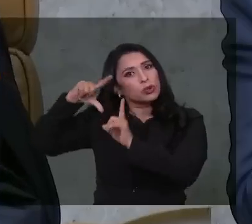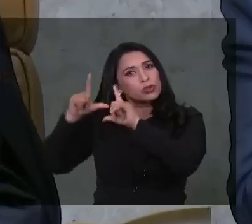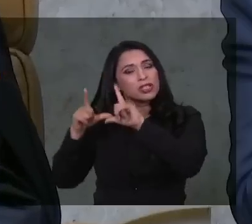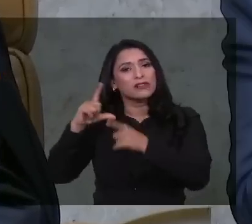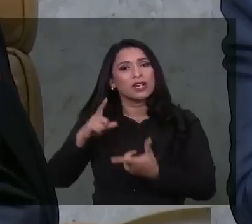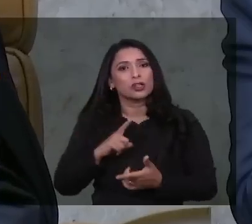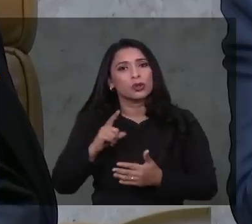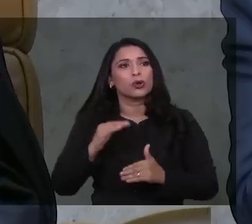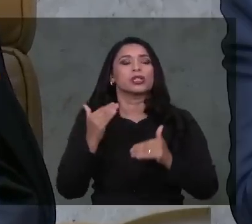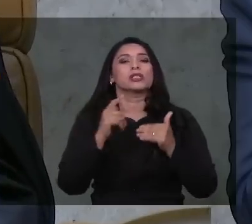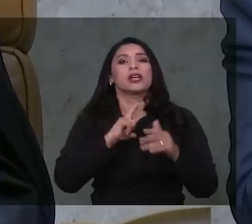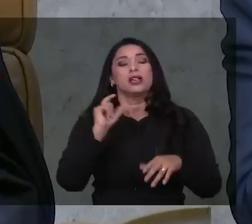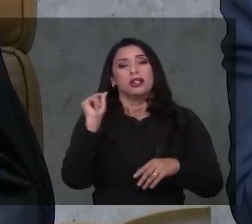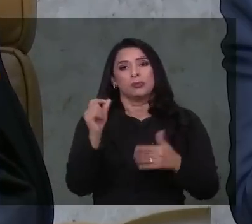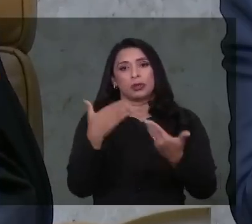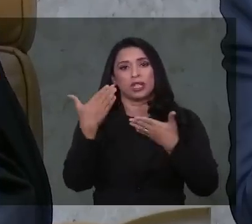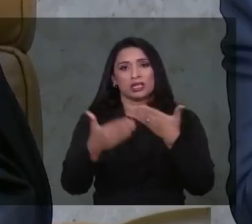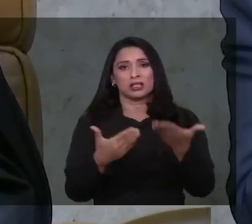abraçar pelo bem do Brasil.